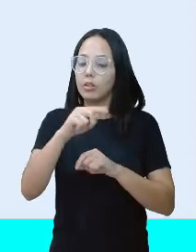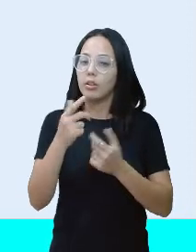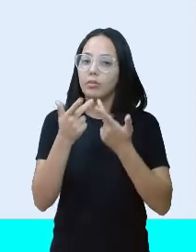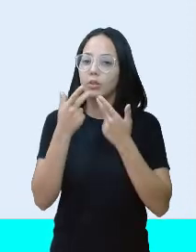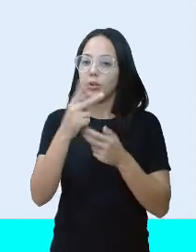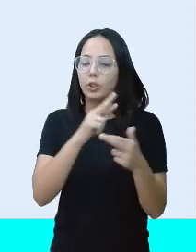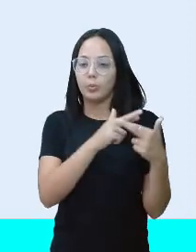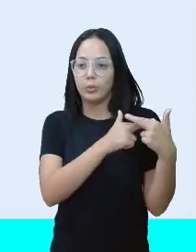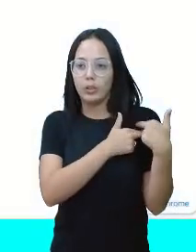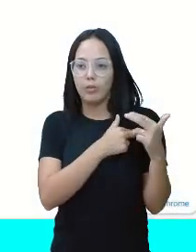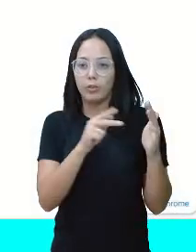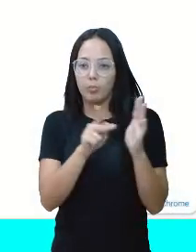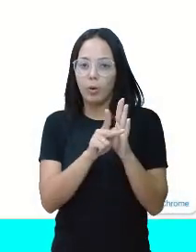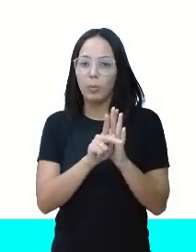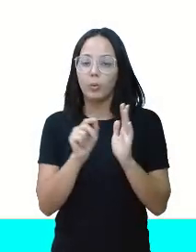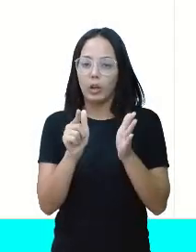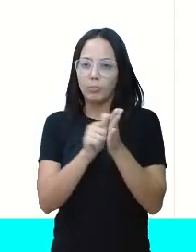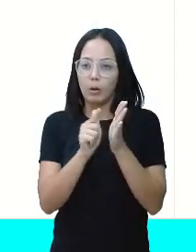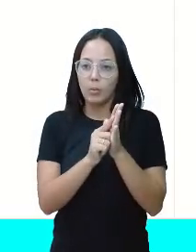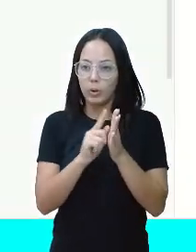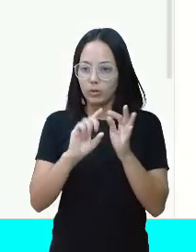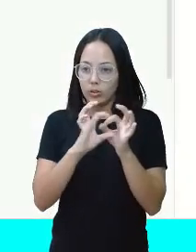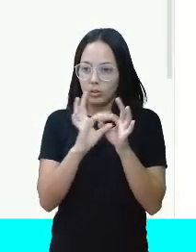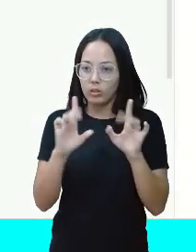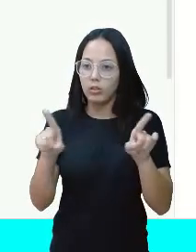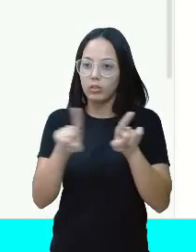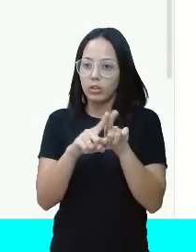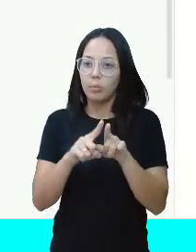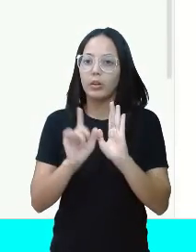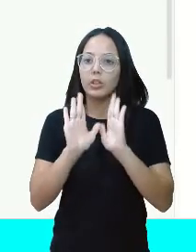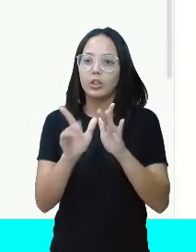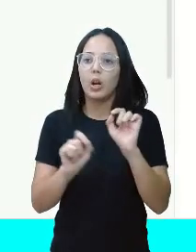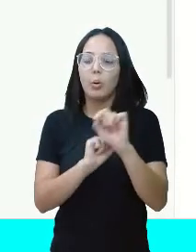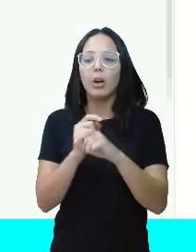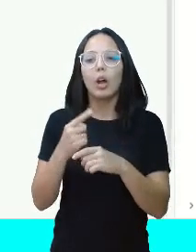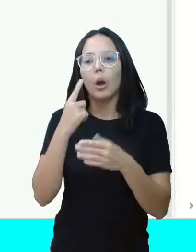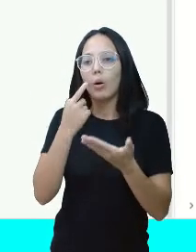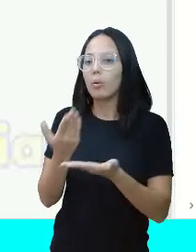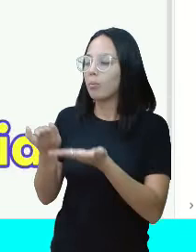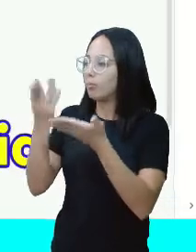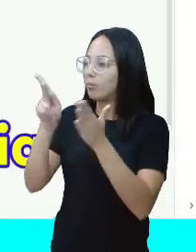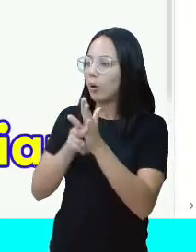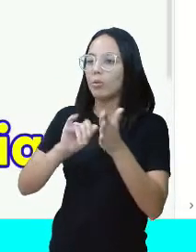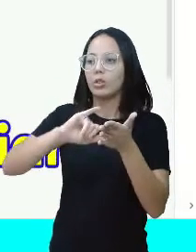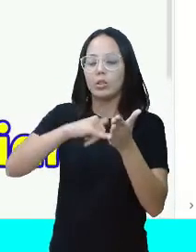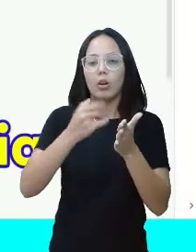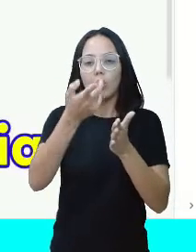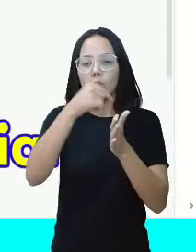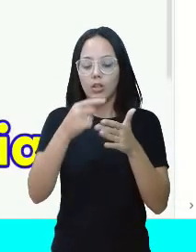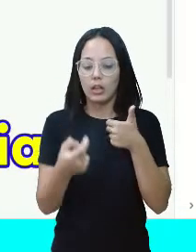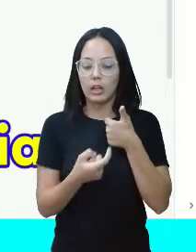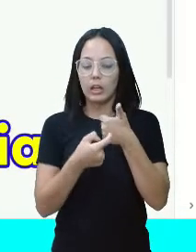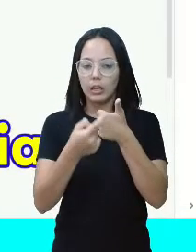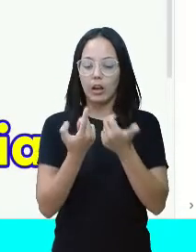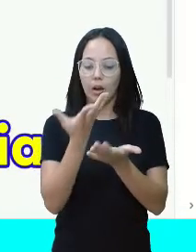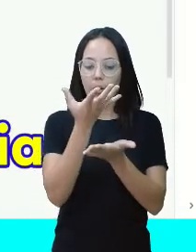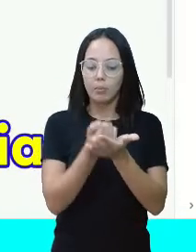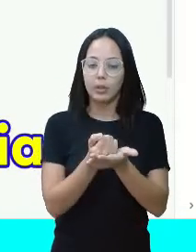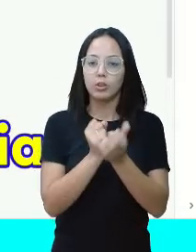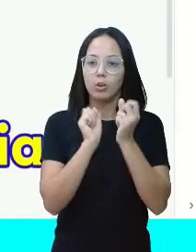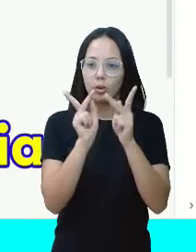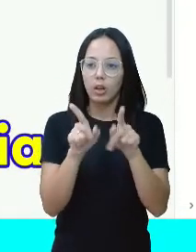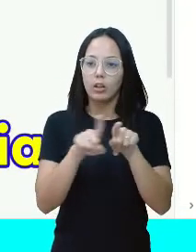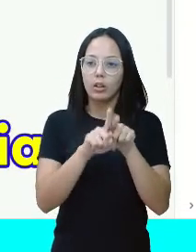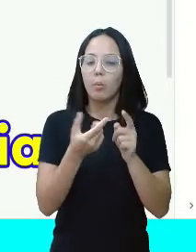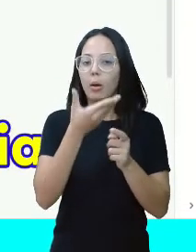a ficha de autorização, Essa ficha também está aí nessa página de inscrições, você vai clicar, baixar ela e aí